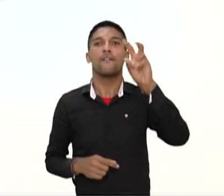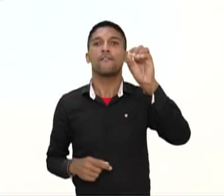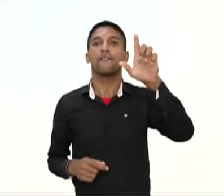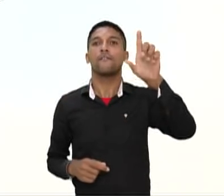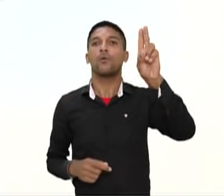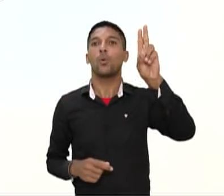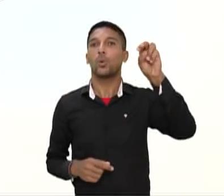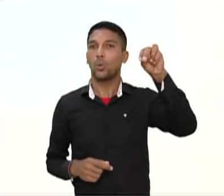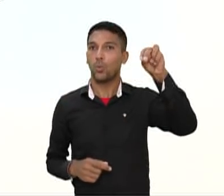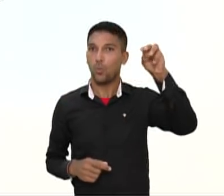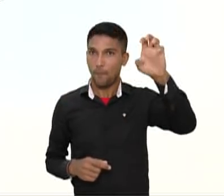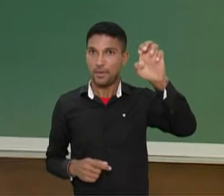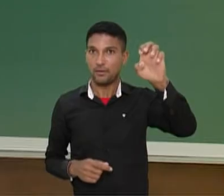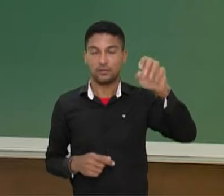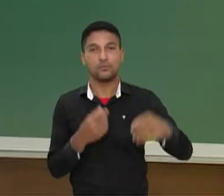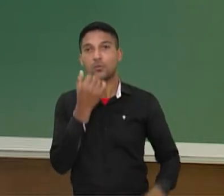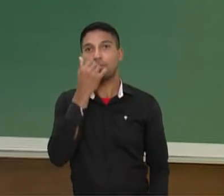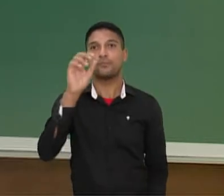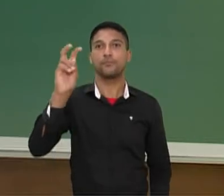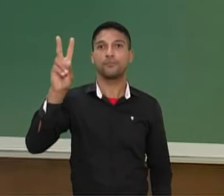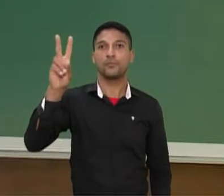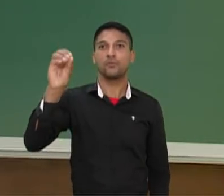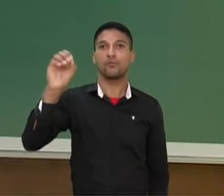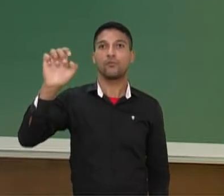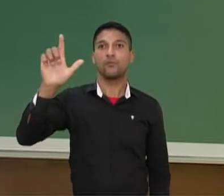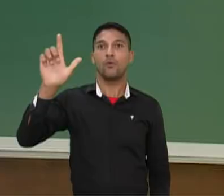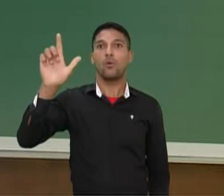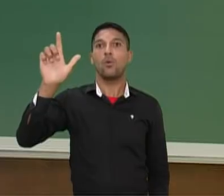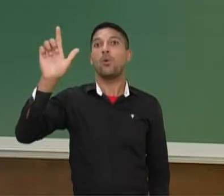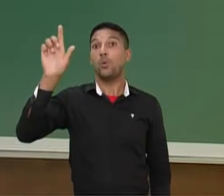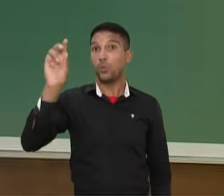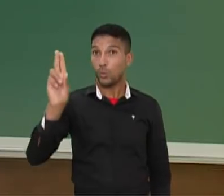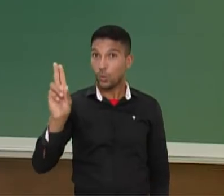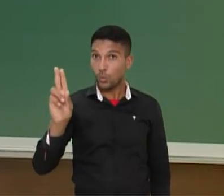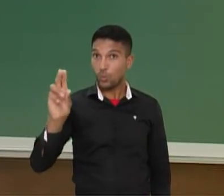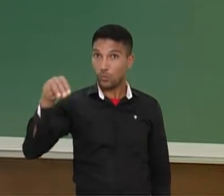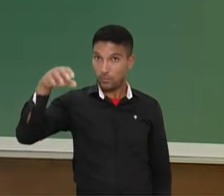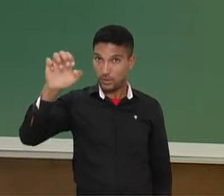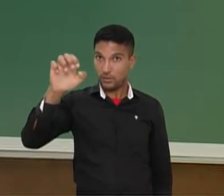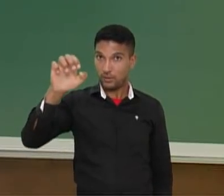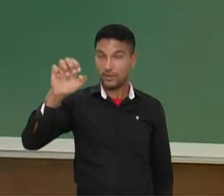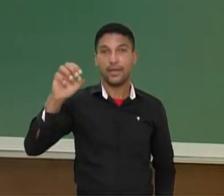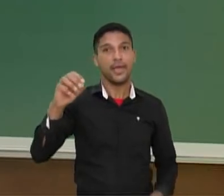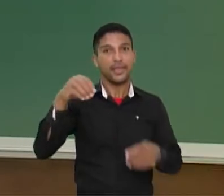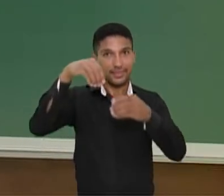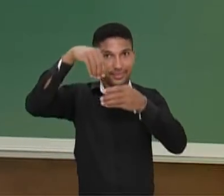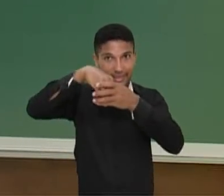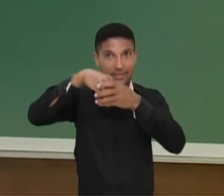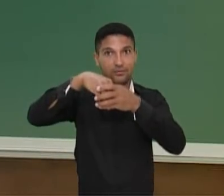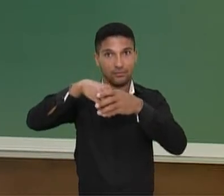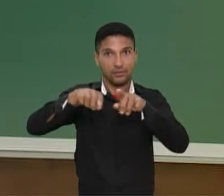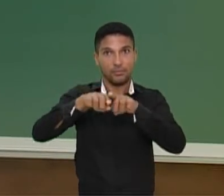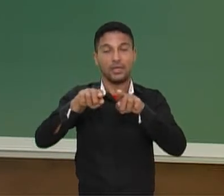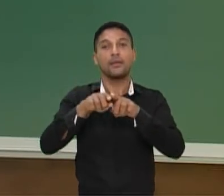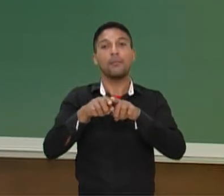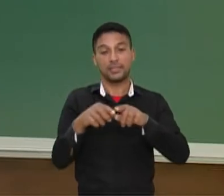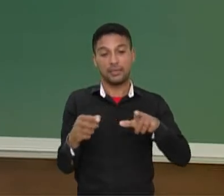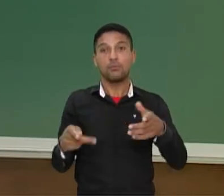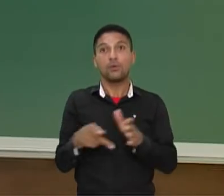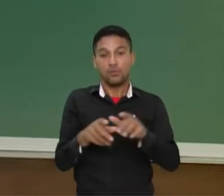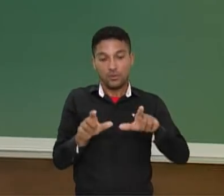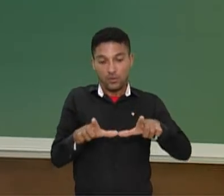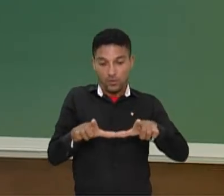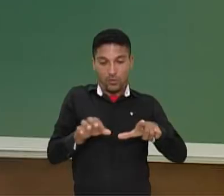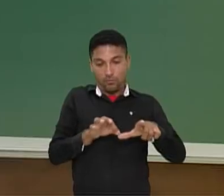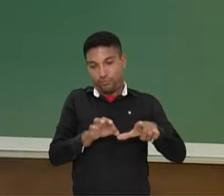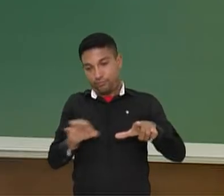quanto cabe dentro, só que em 3 dimensões, ok? Comprimento, largura e altura. E área é o quanto cabe dentro